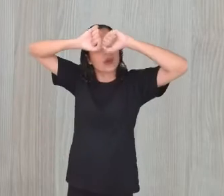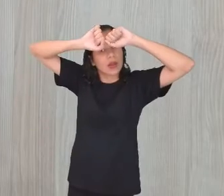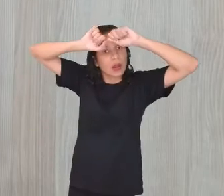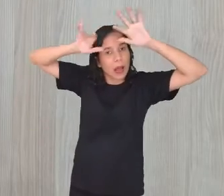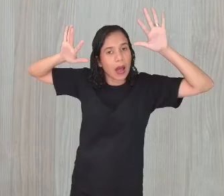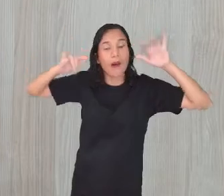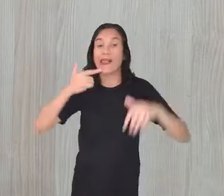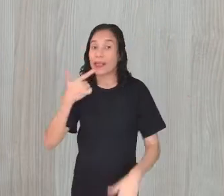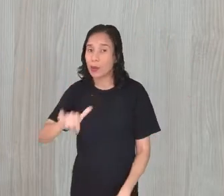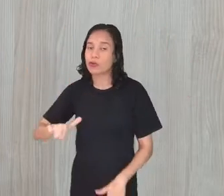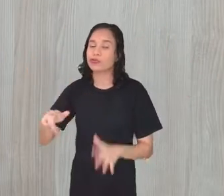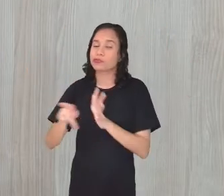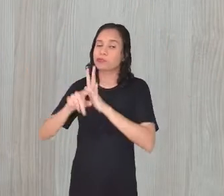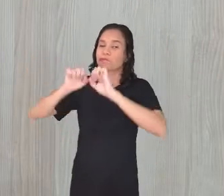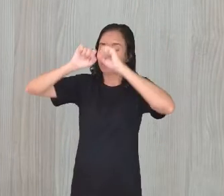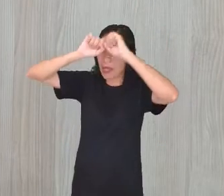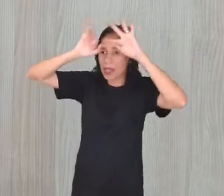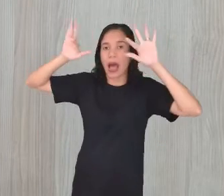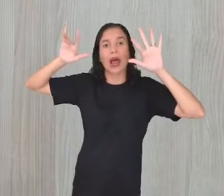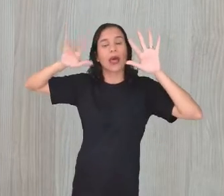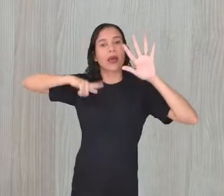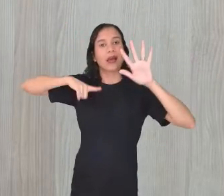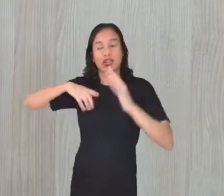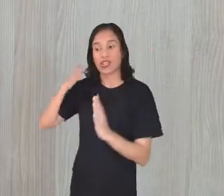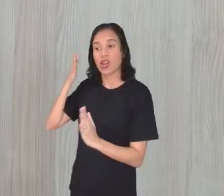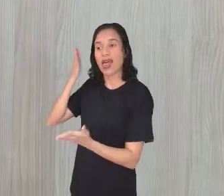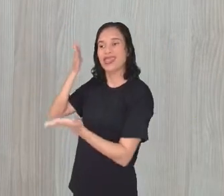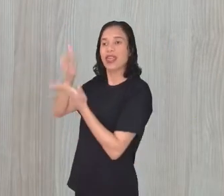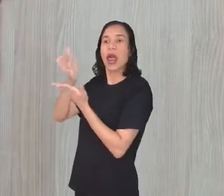seja mais direta, que não dê tanta margem para